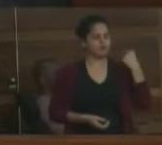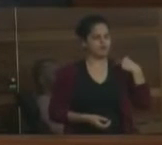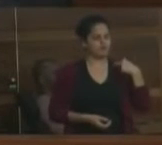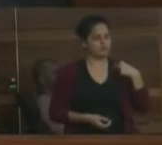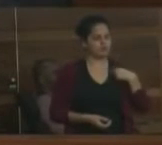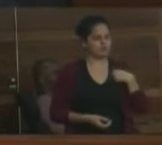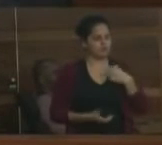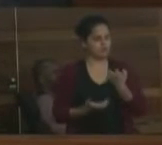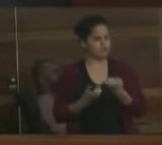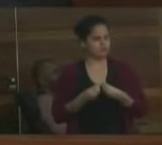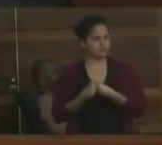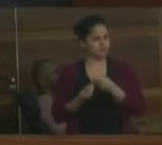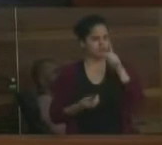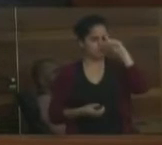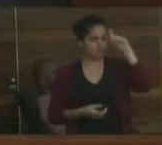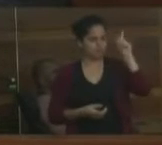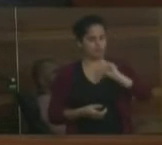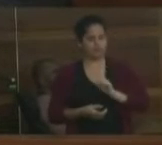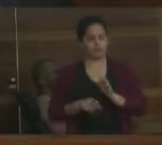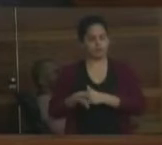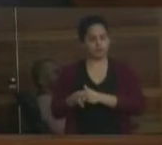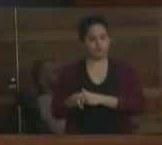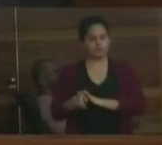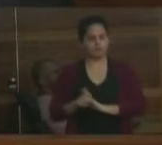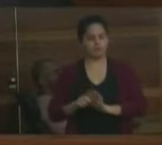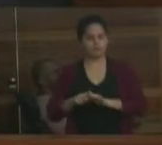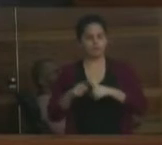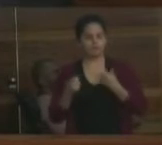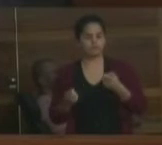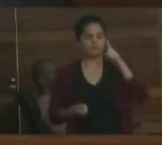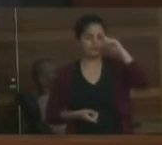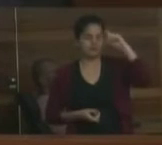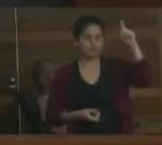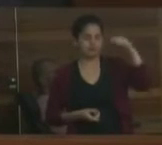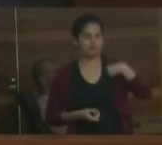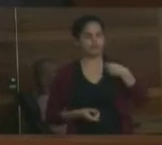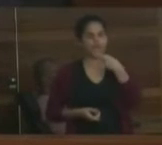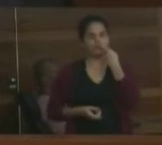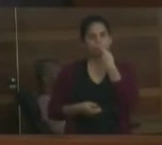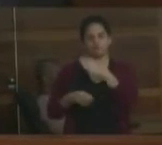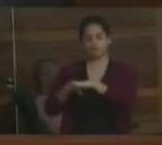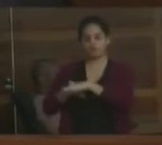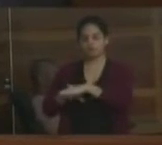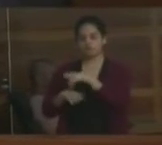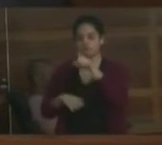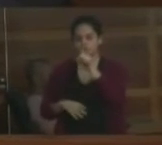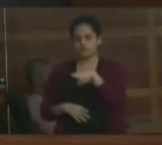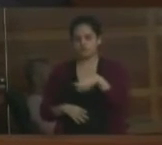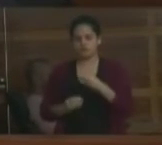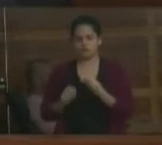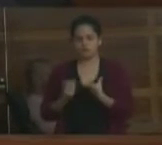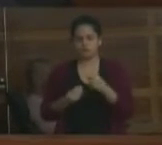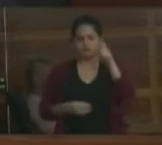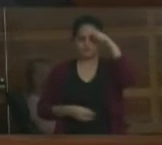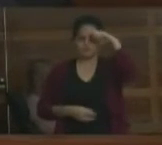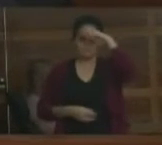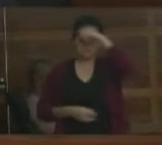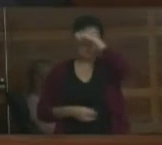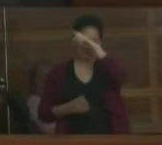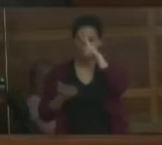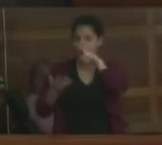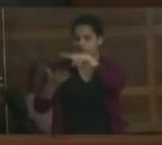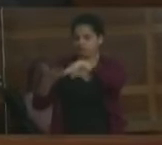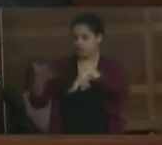só fazer uma sugestão não é nenhuma pergunta mas é uma sugestão eu falei para o zé que é muito complicado a gente olhar né o